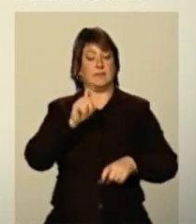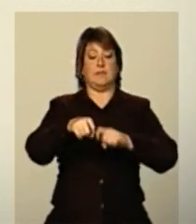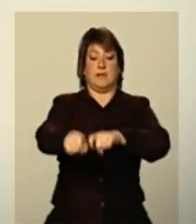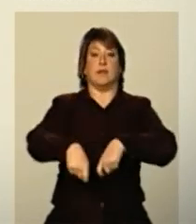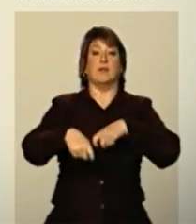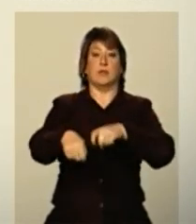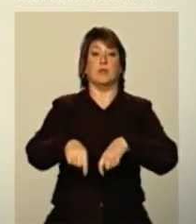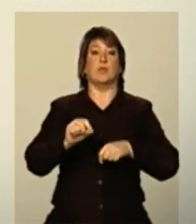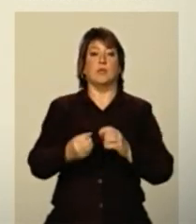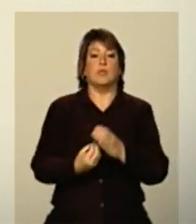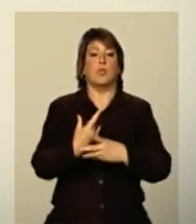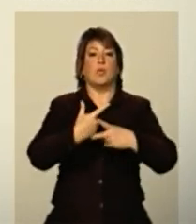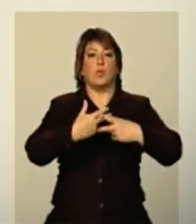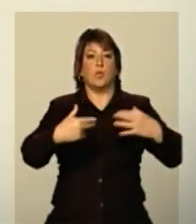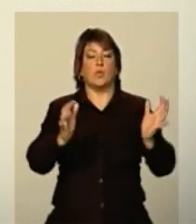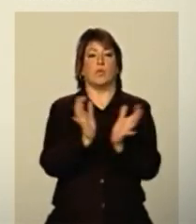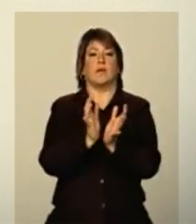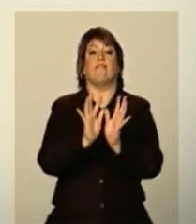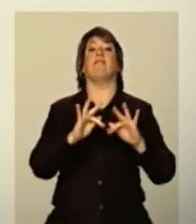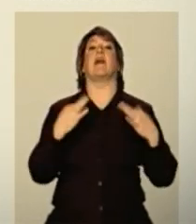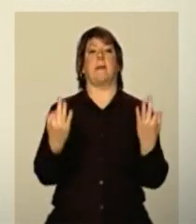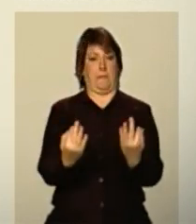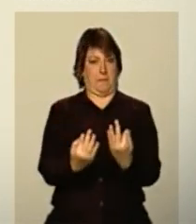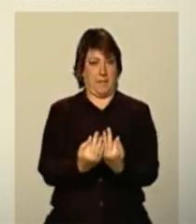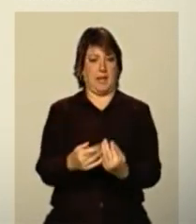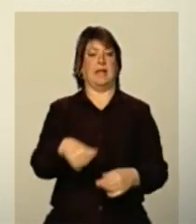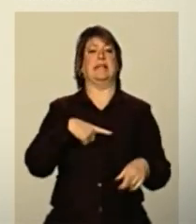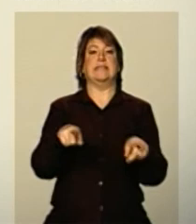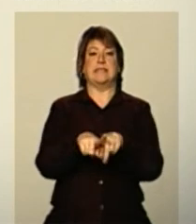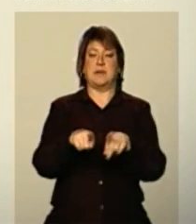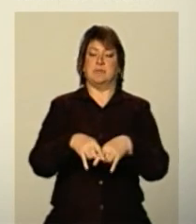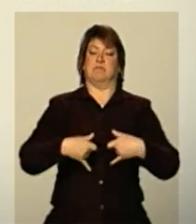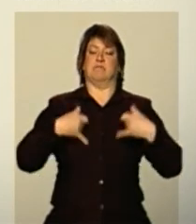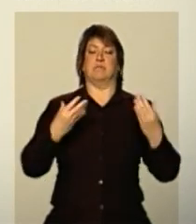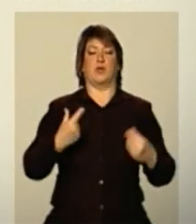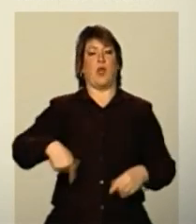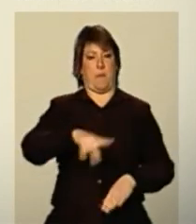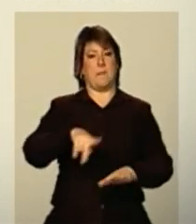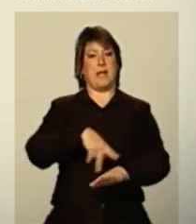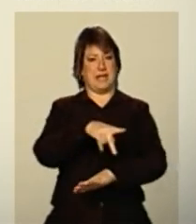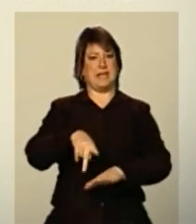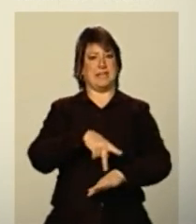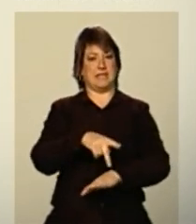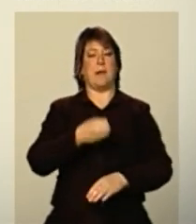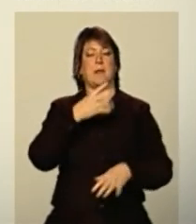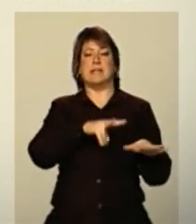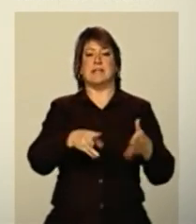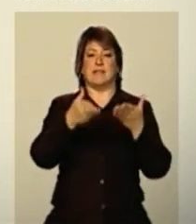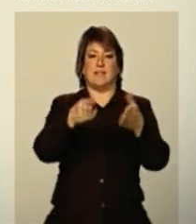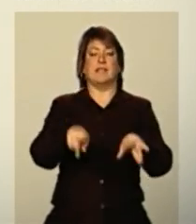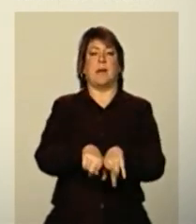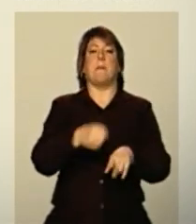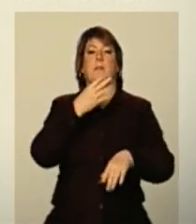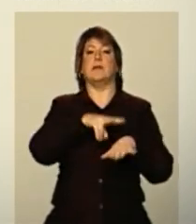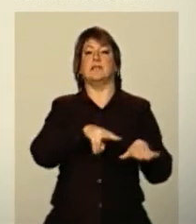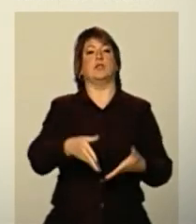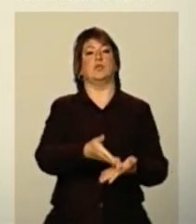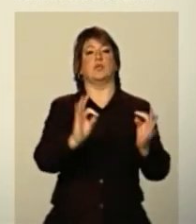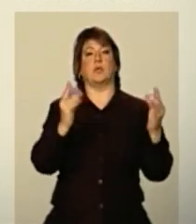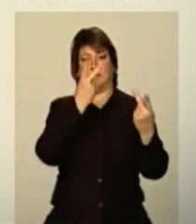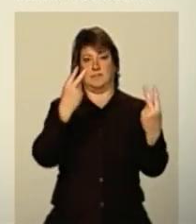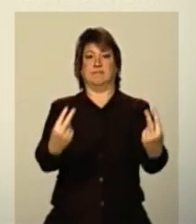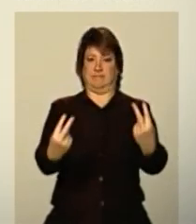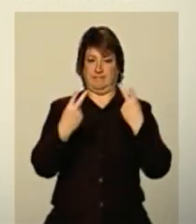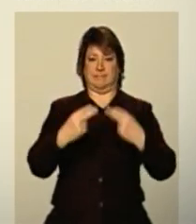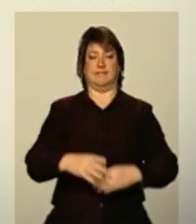a produção na agricultura familiar, que também orgulha muito o nosso país. Boa semana para você, Luciano, e para